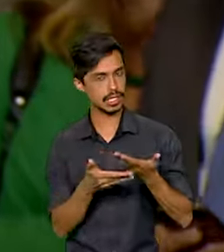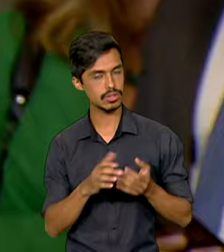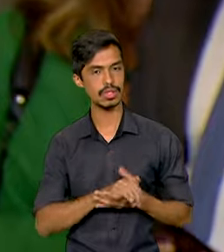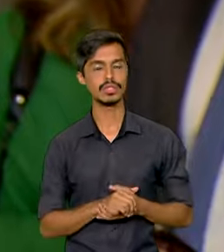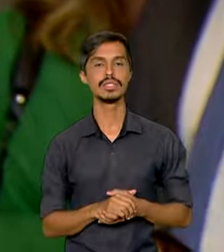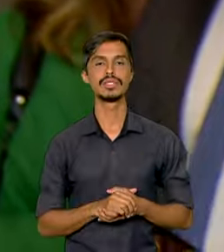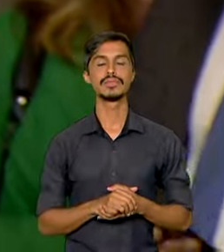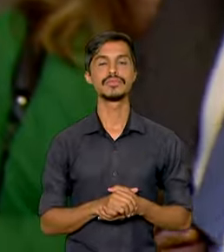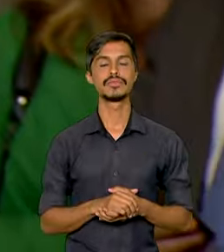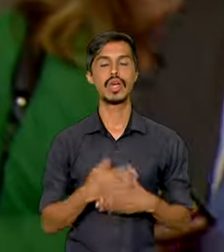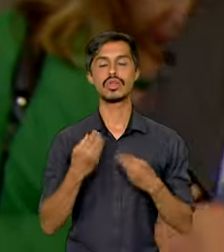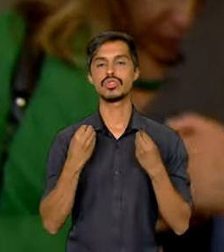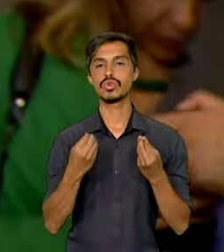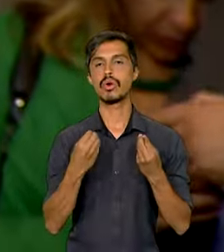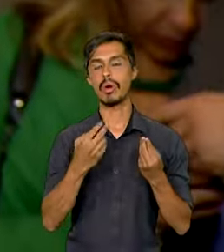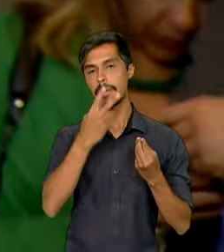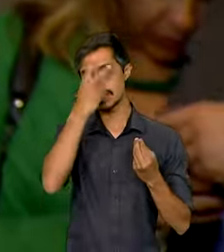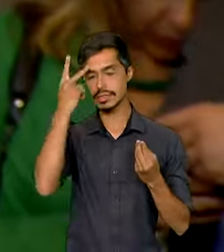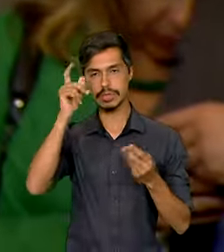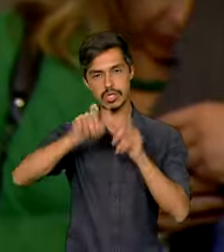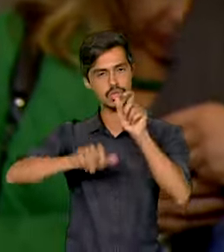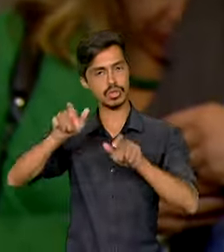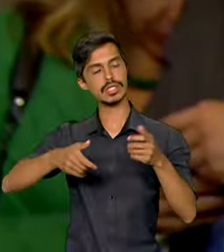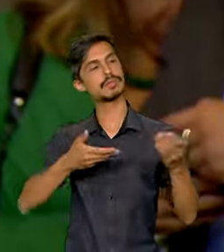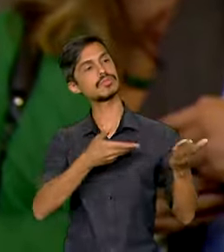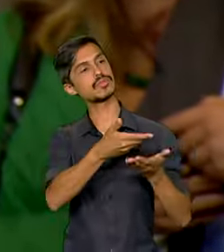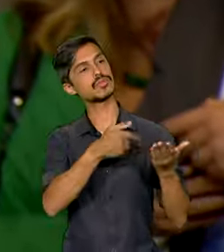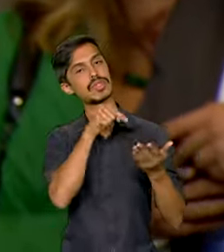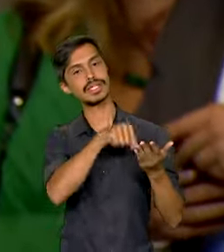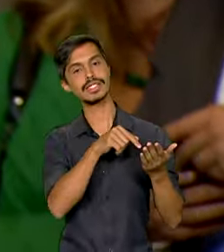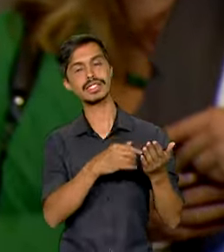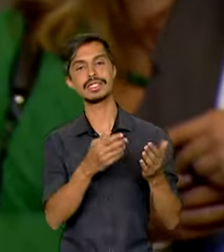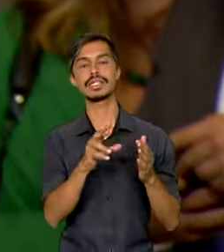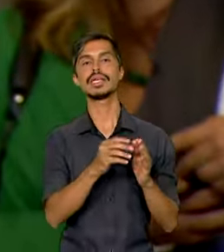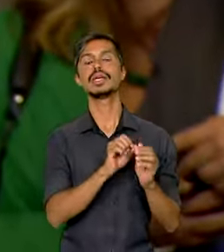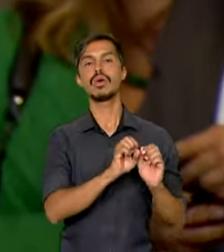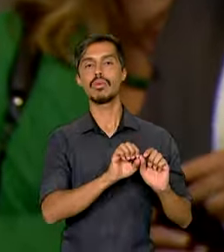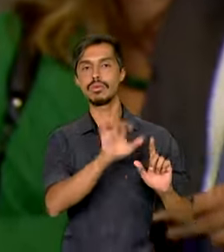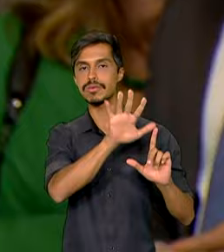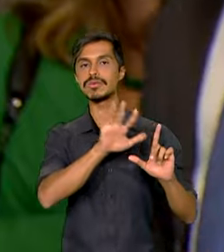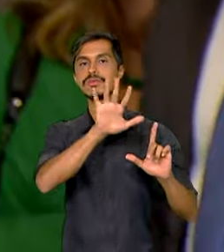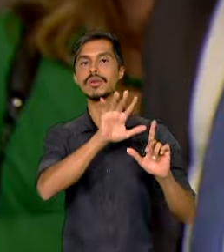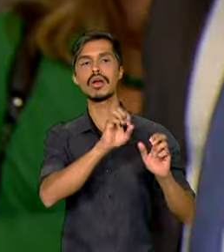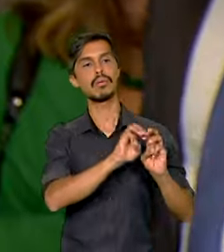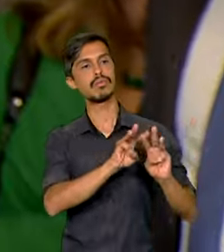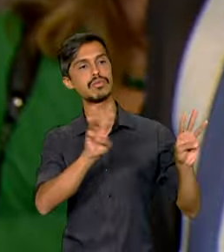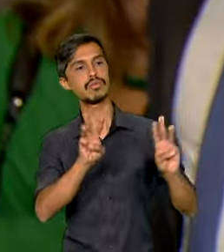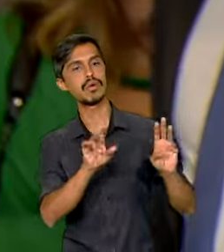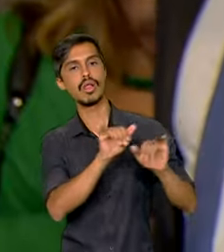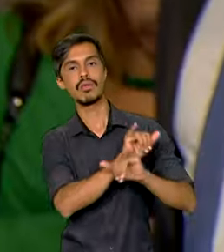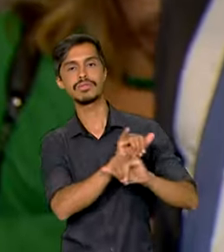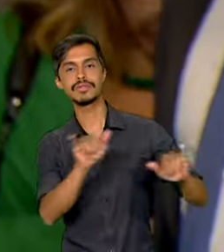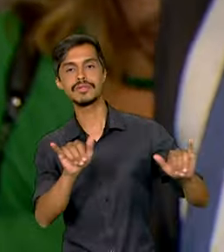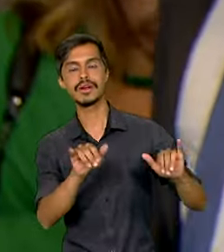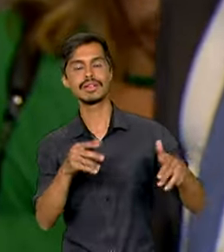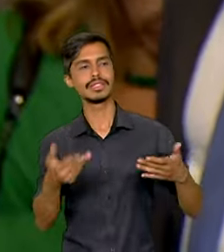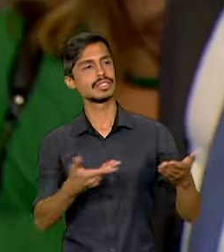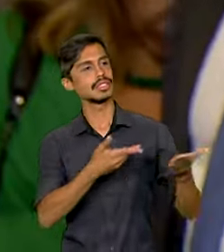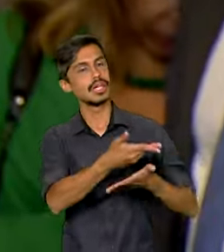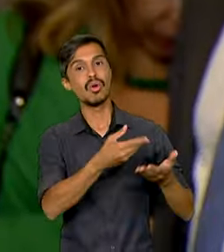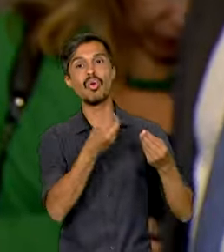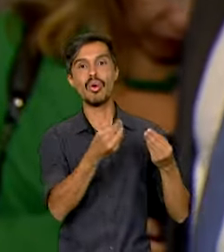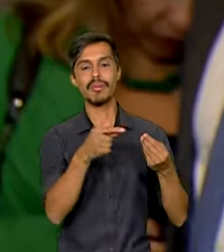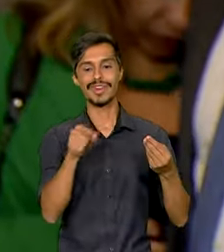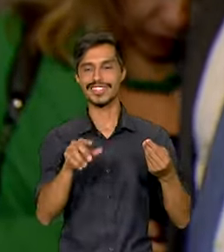De como que as pessoas interagem com essas páginas, com essas notícias. Eu diria, não são